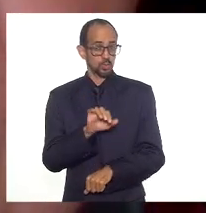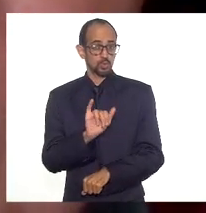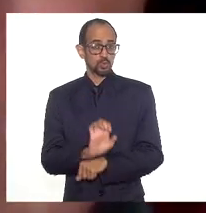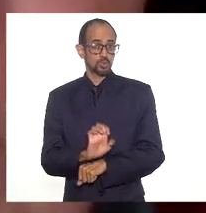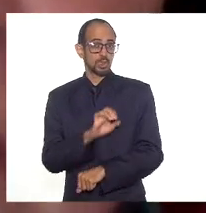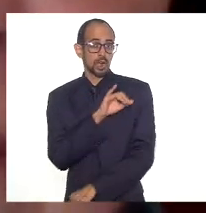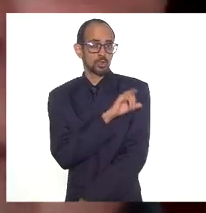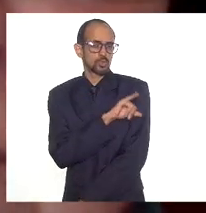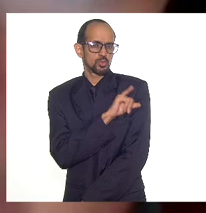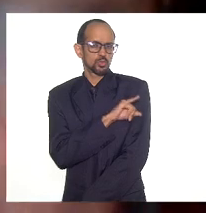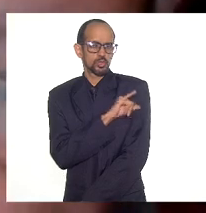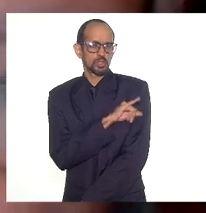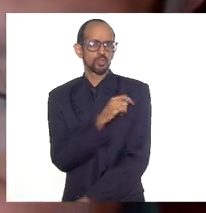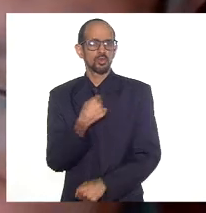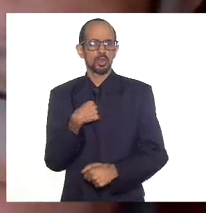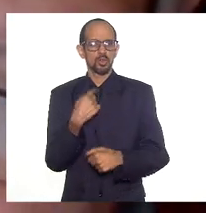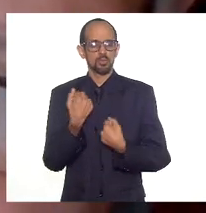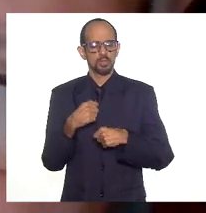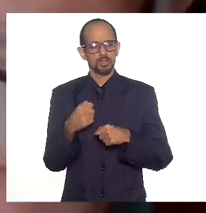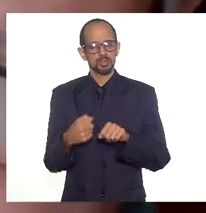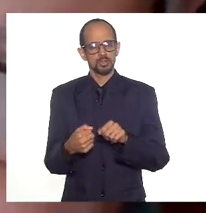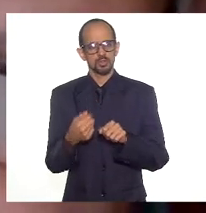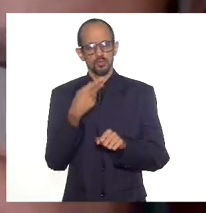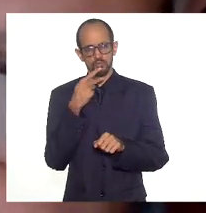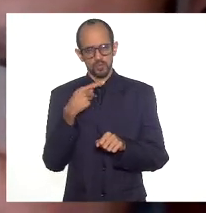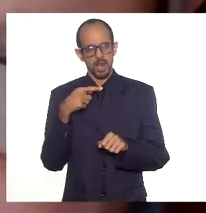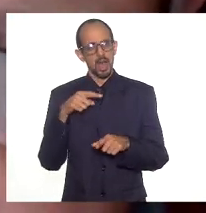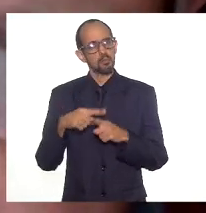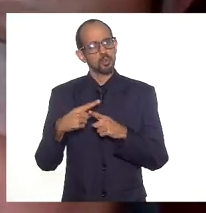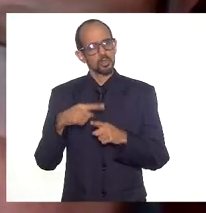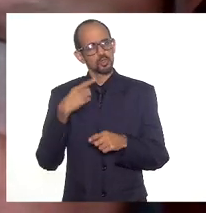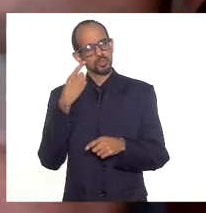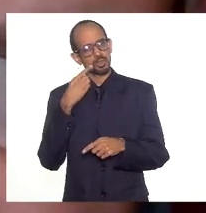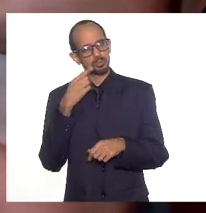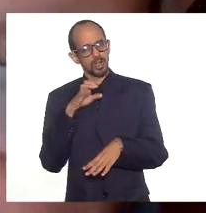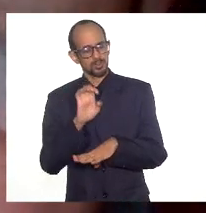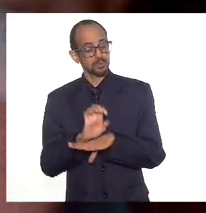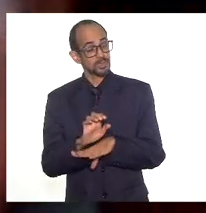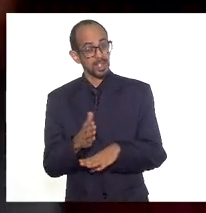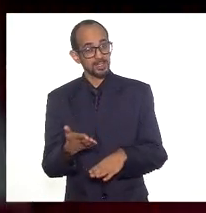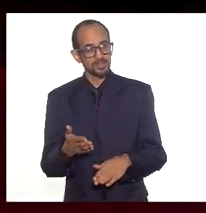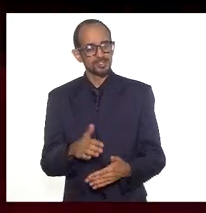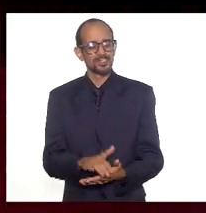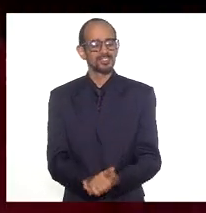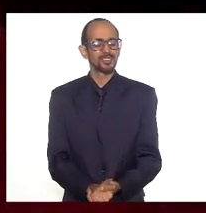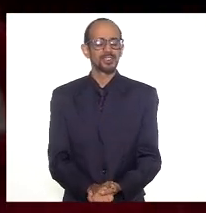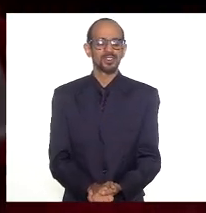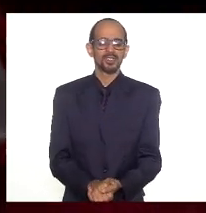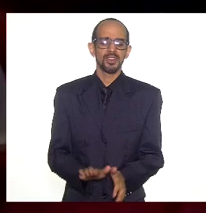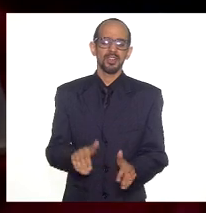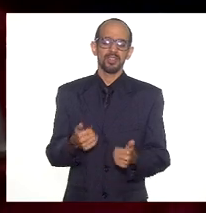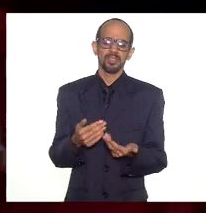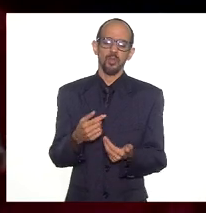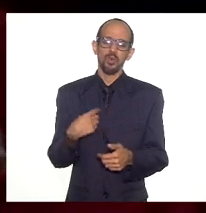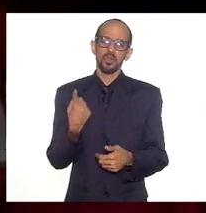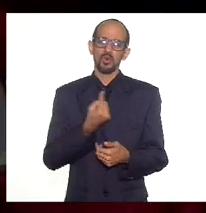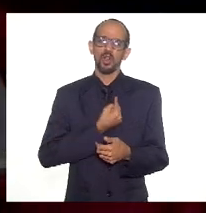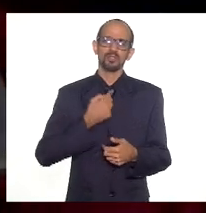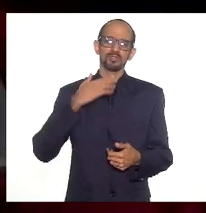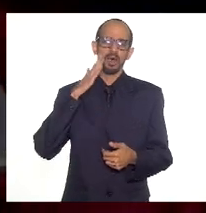os interesses do estado do Rio. E a gente sabe que nós precisamos